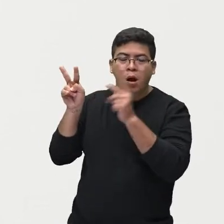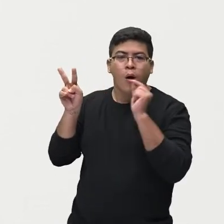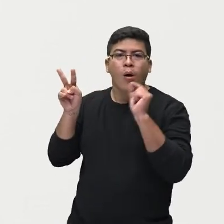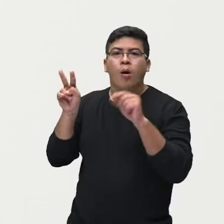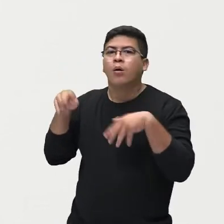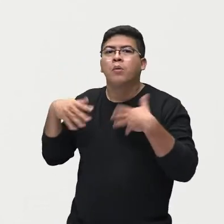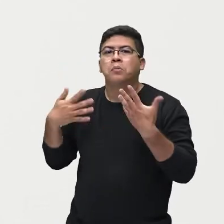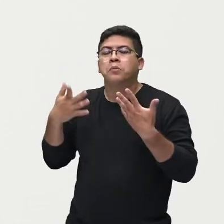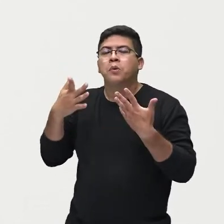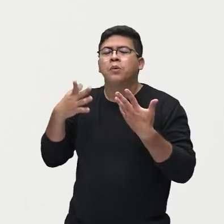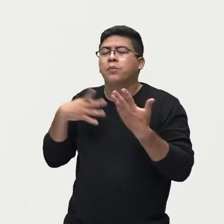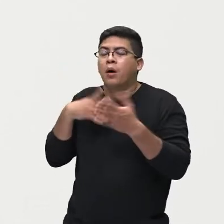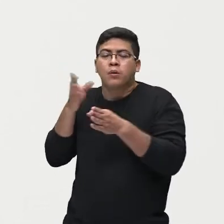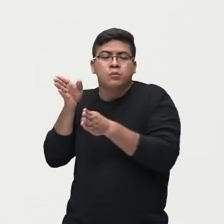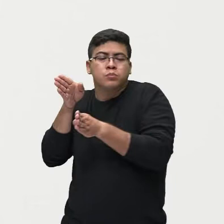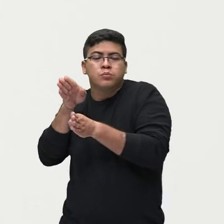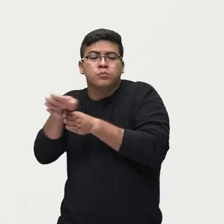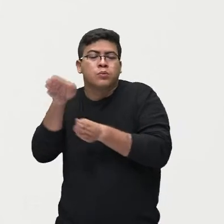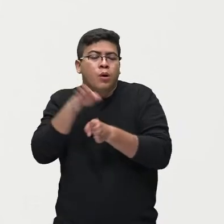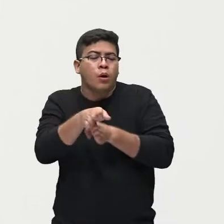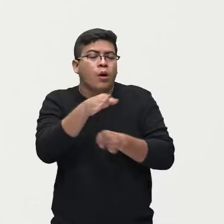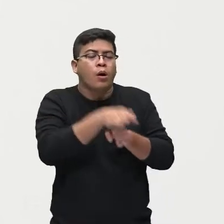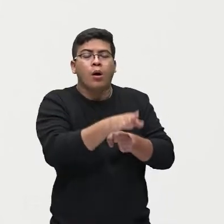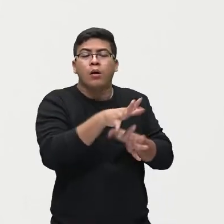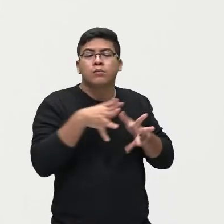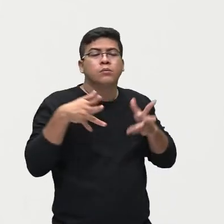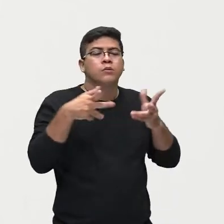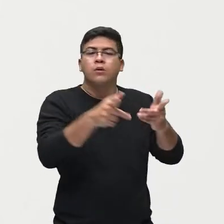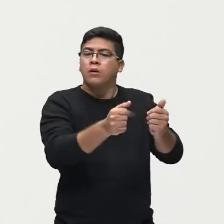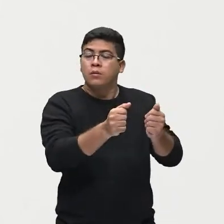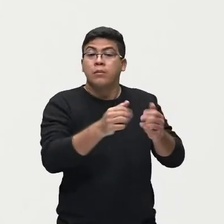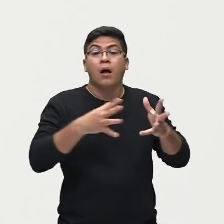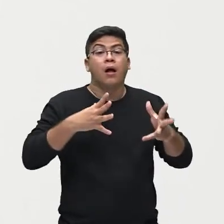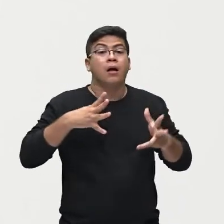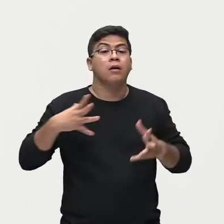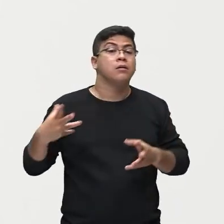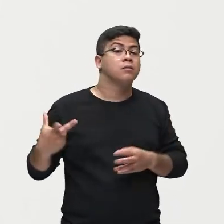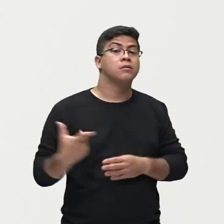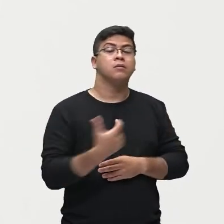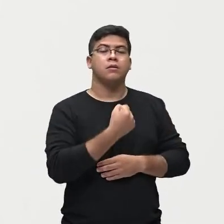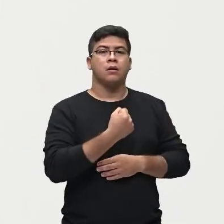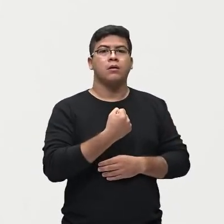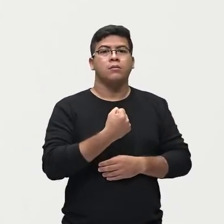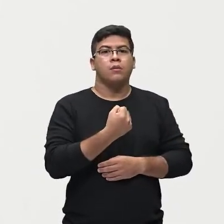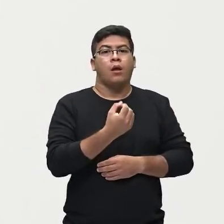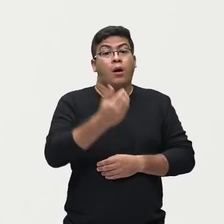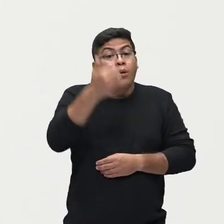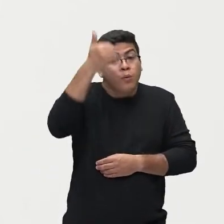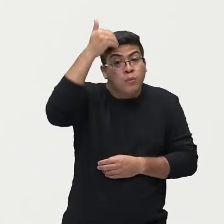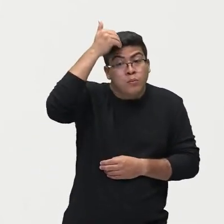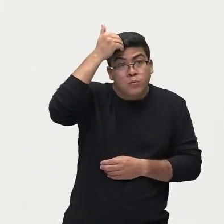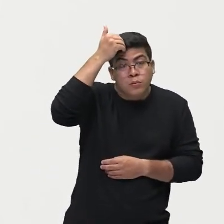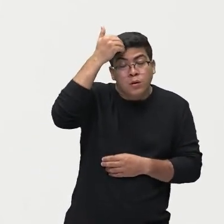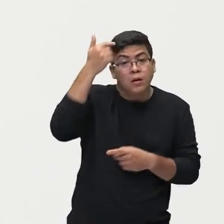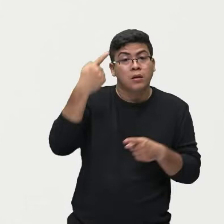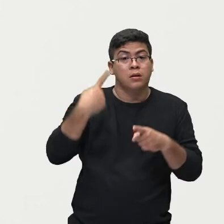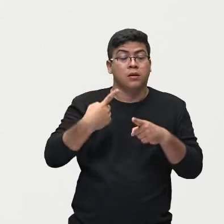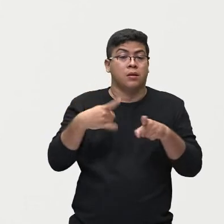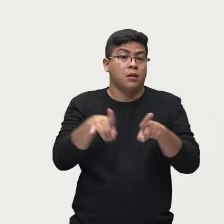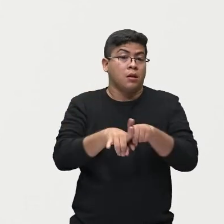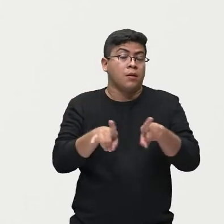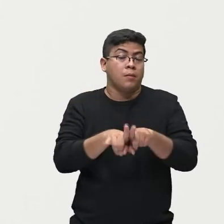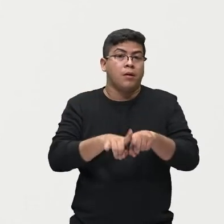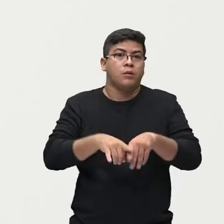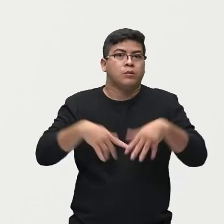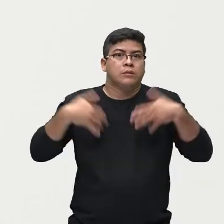uma orientação para nos salvar, principalmente da culpa e do desespero. Então, nós poderíamos dizer que como Deus